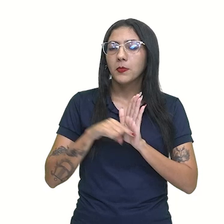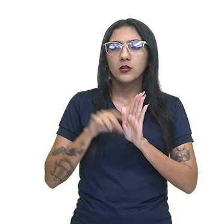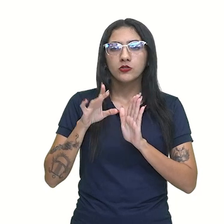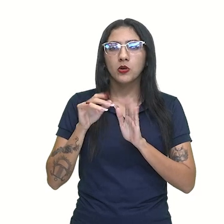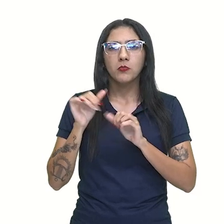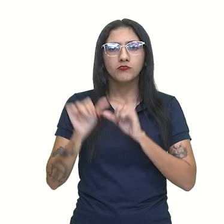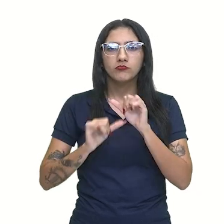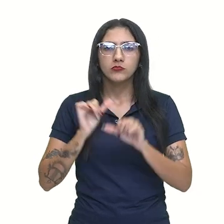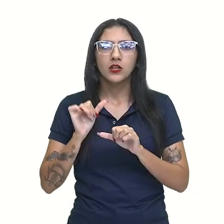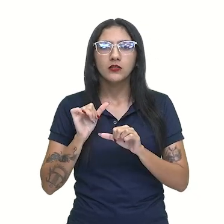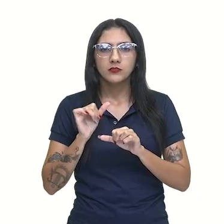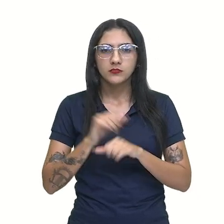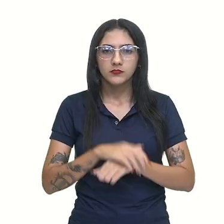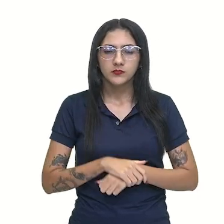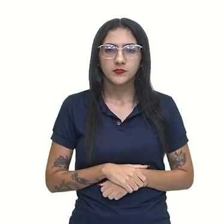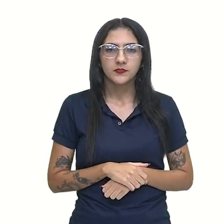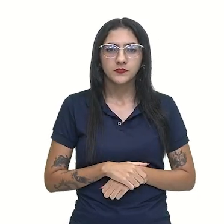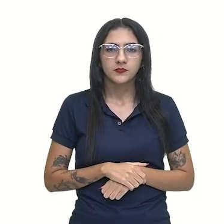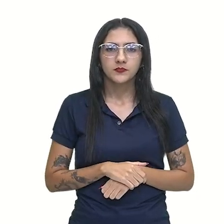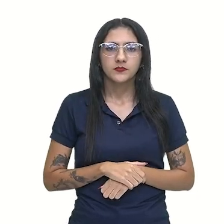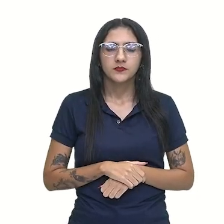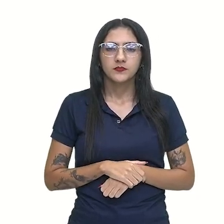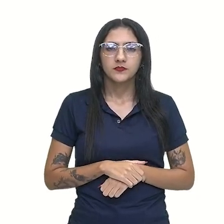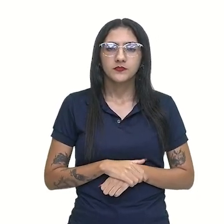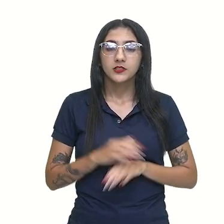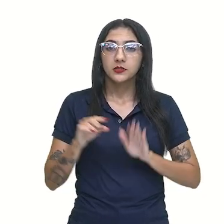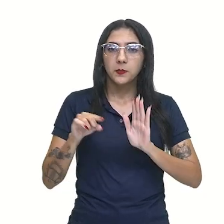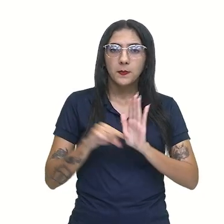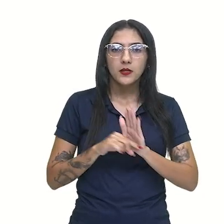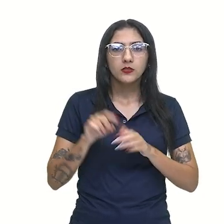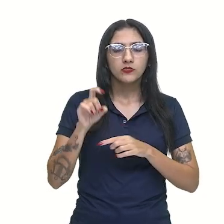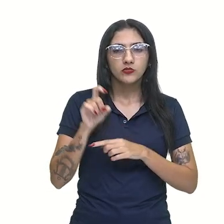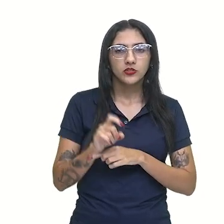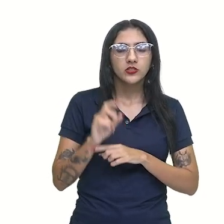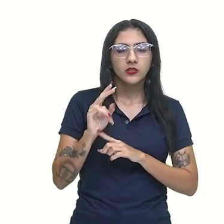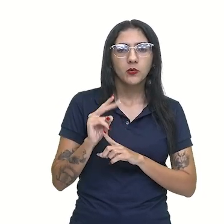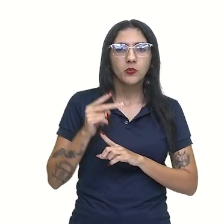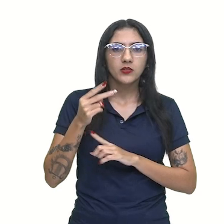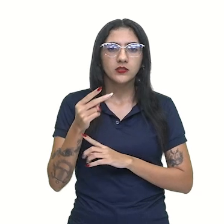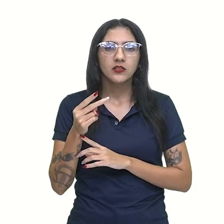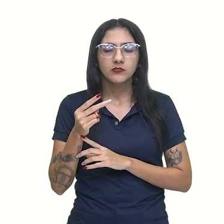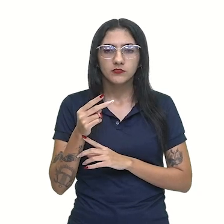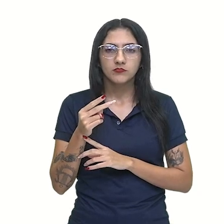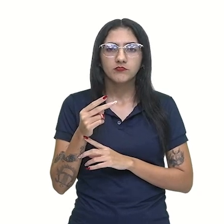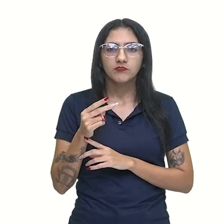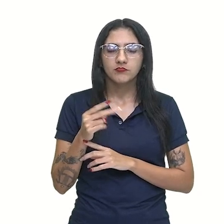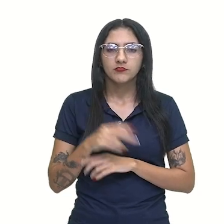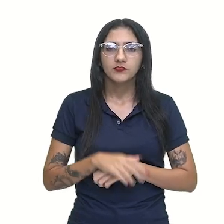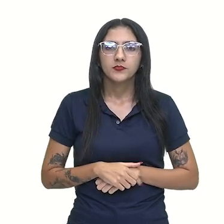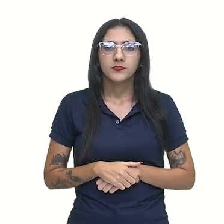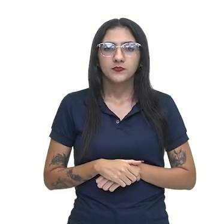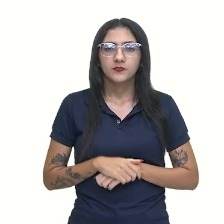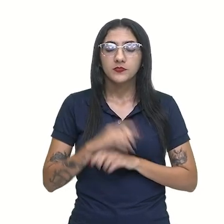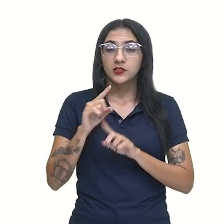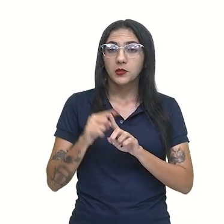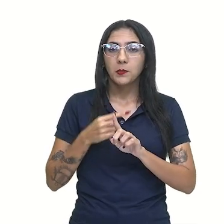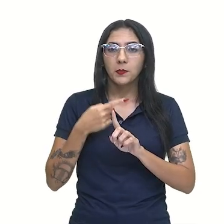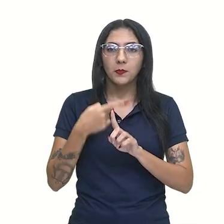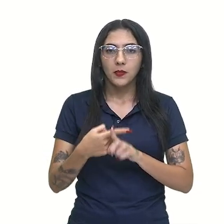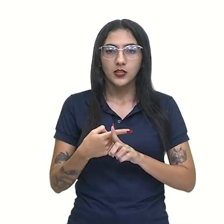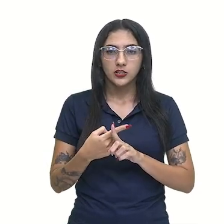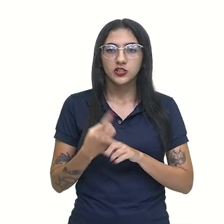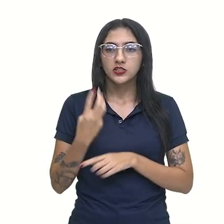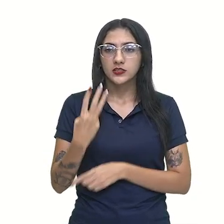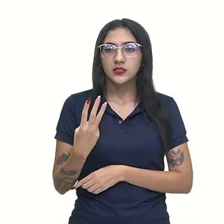sinal de todos eles, né? Então, menos x ao quadrado, menos com menos 3.000x,